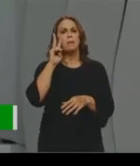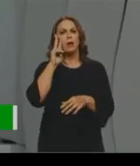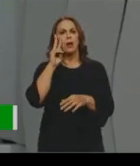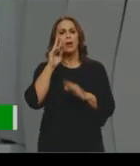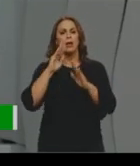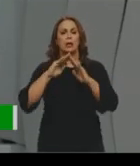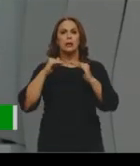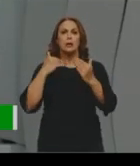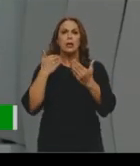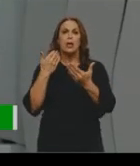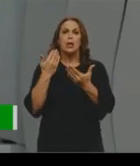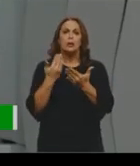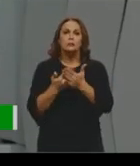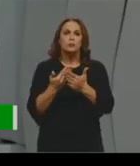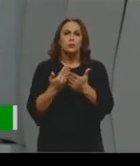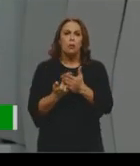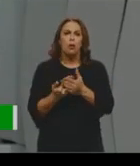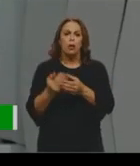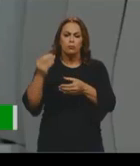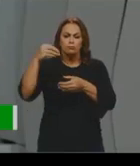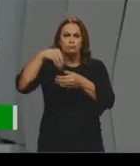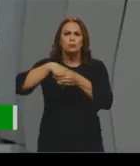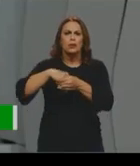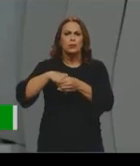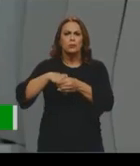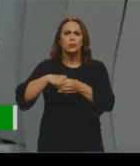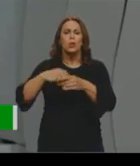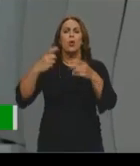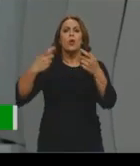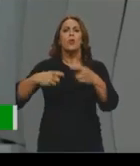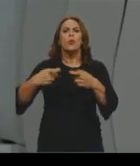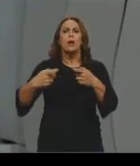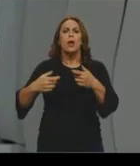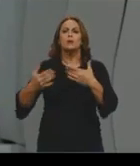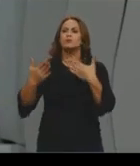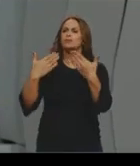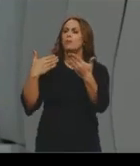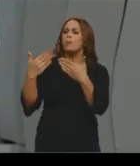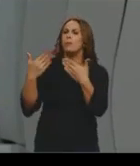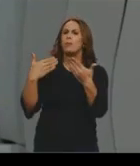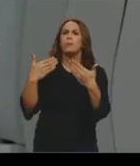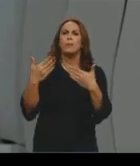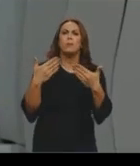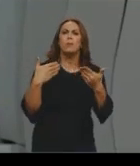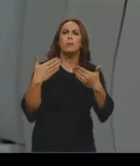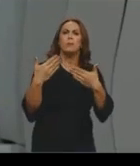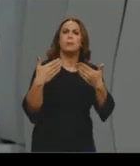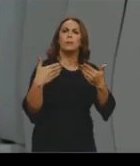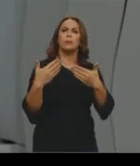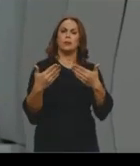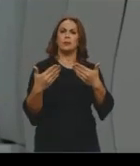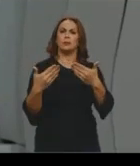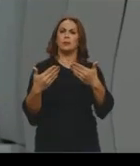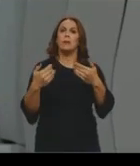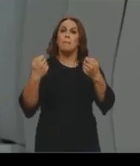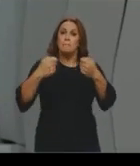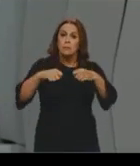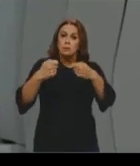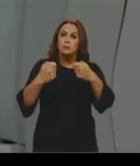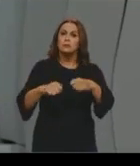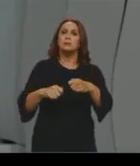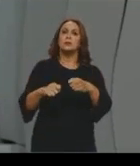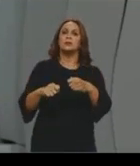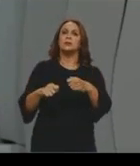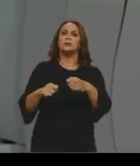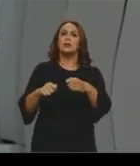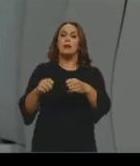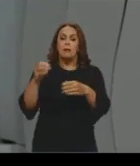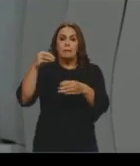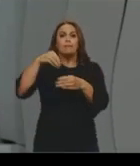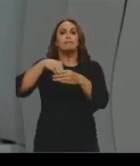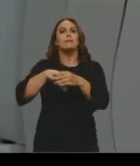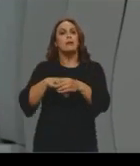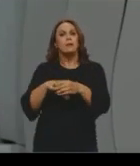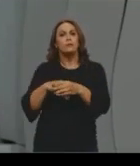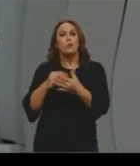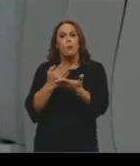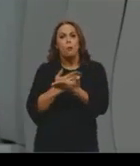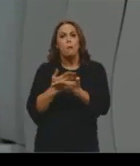diálogo. Então, a gente precisa utilizar a escola como um meio de trabalhar essa